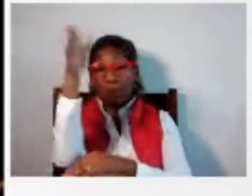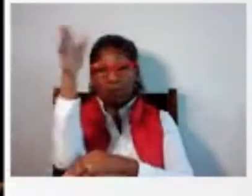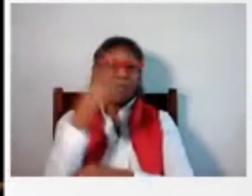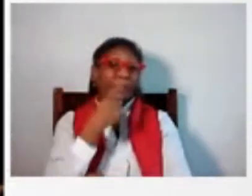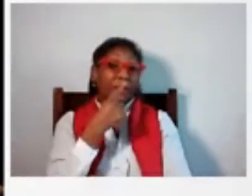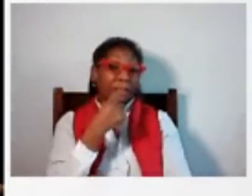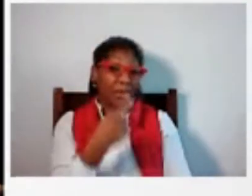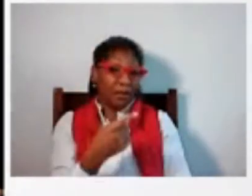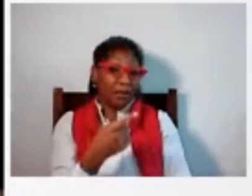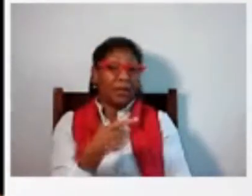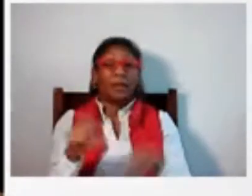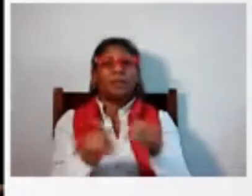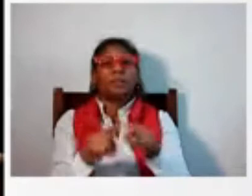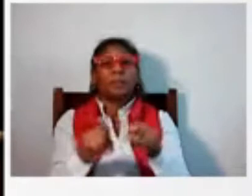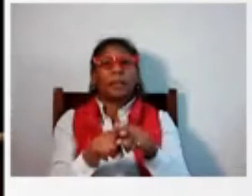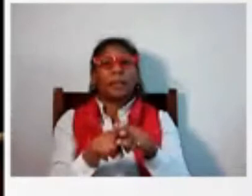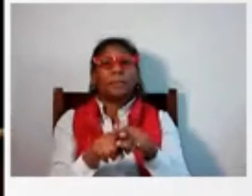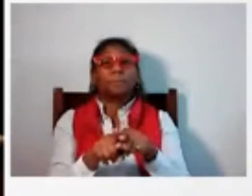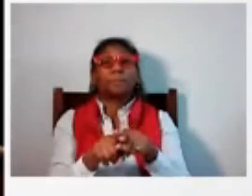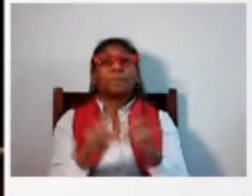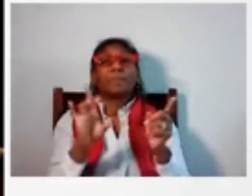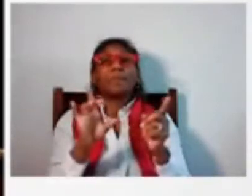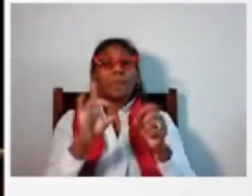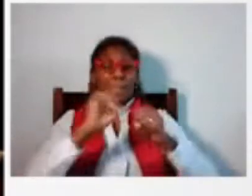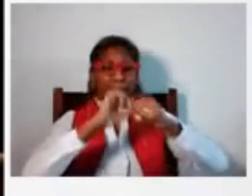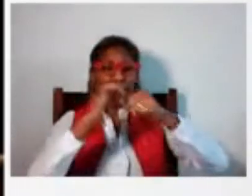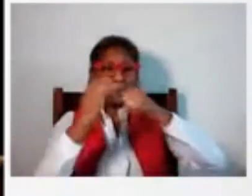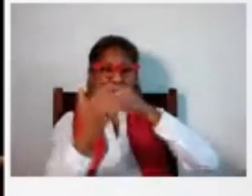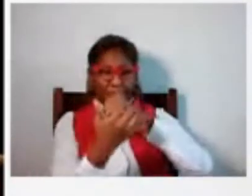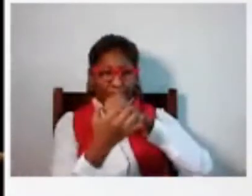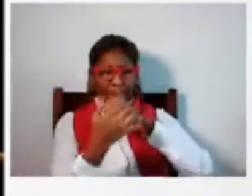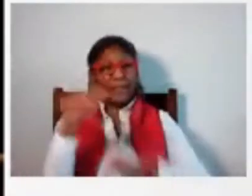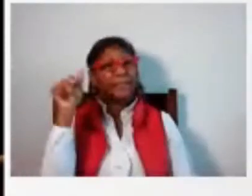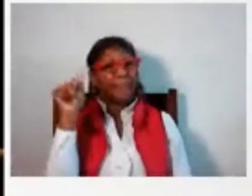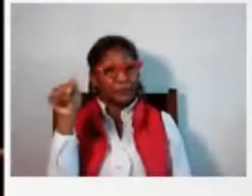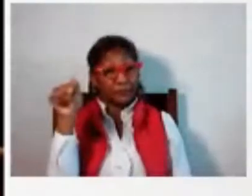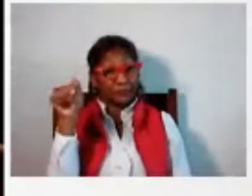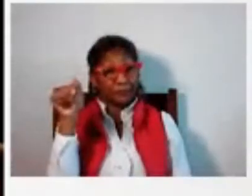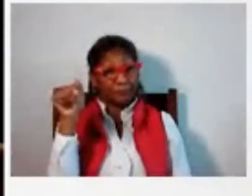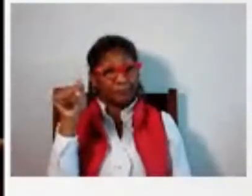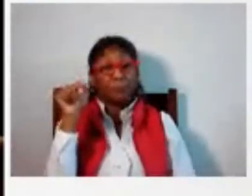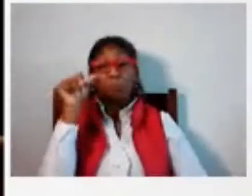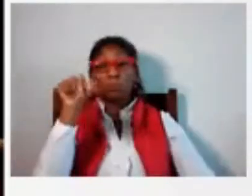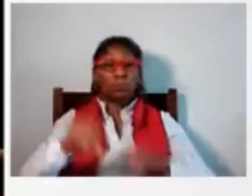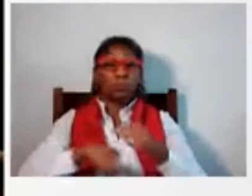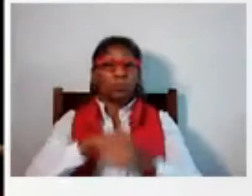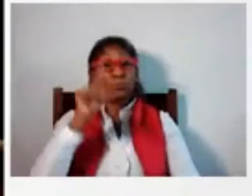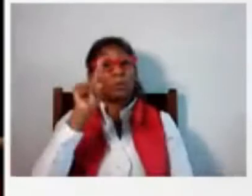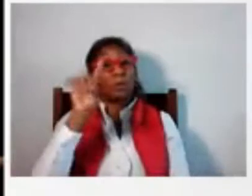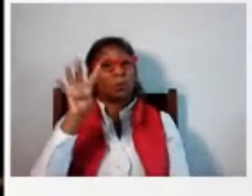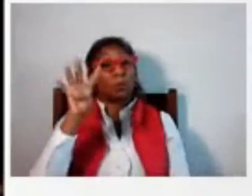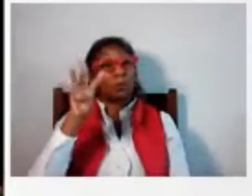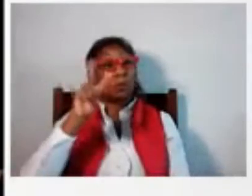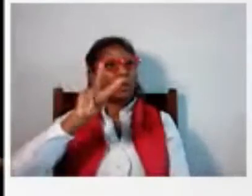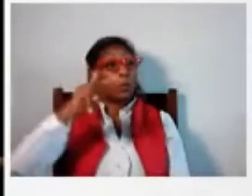em leitos clínicos Covid no último dia eram 7 e passou para 14,